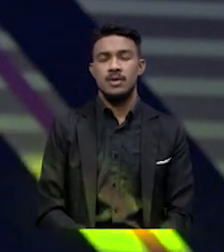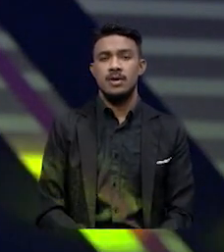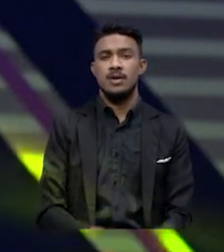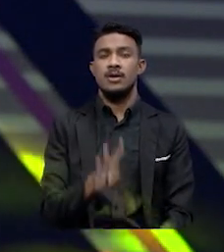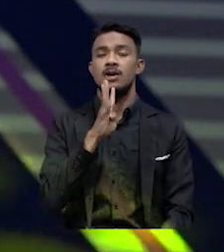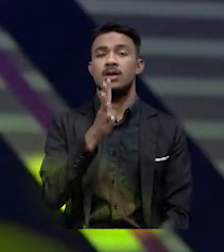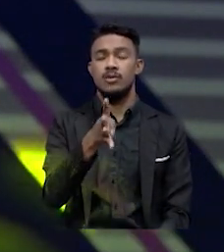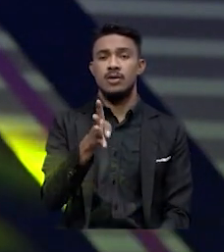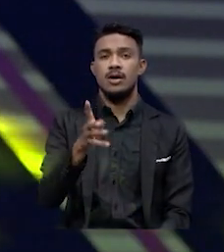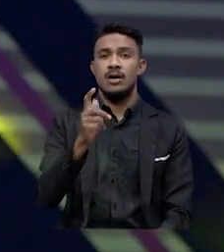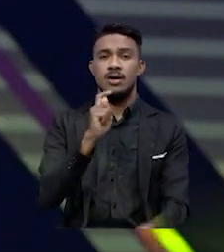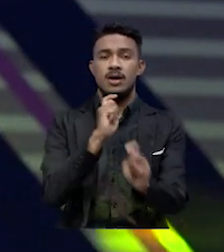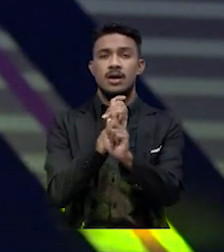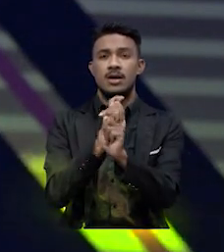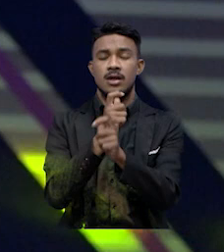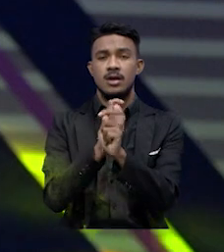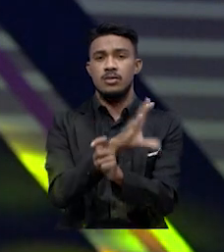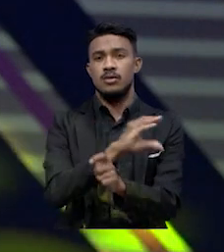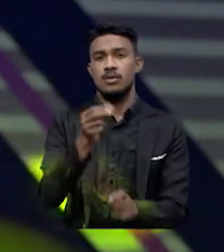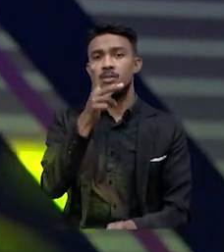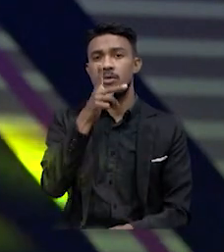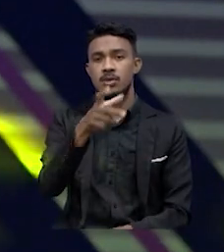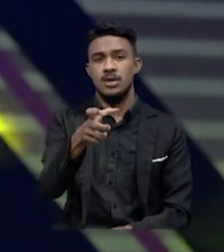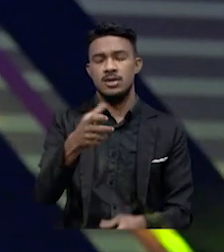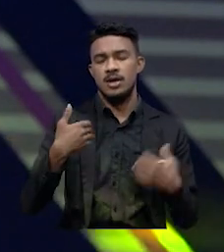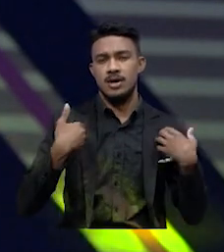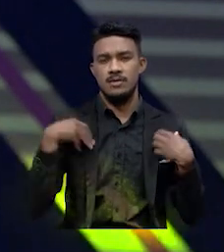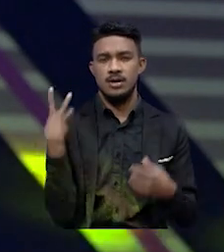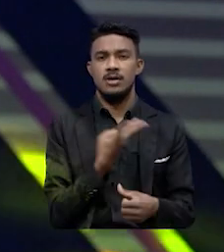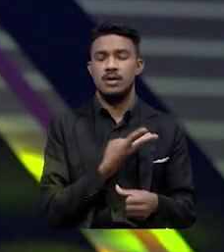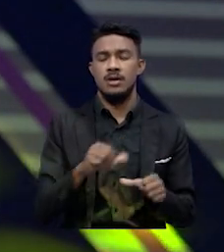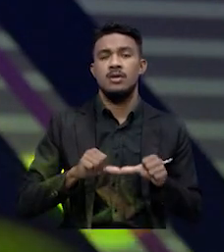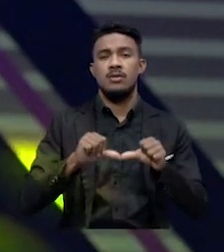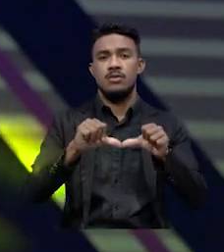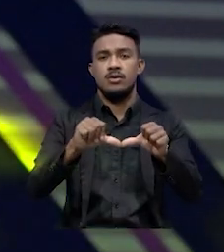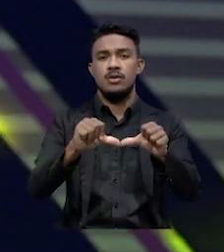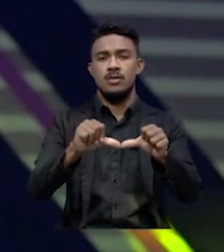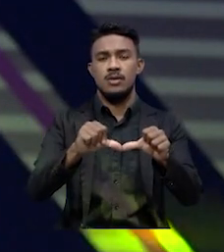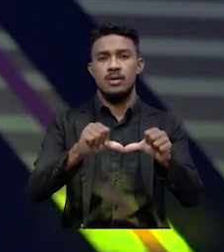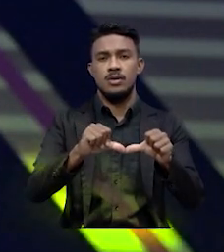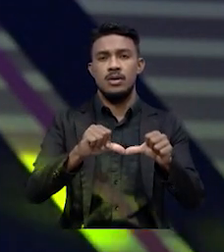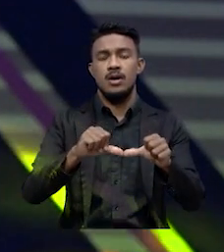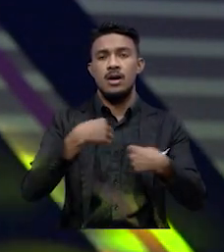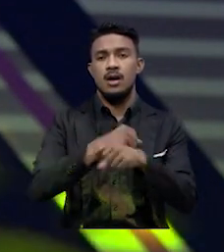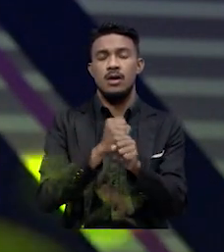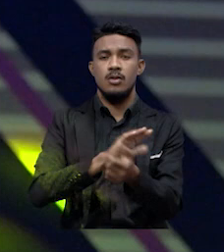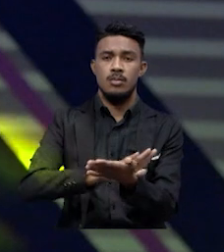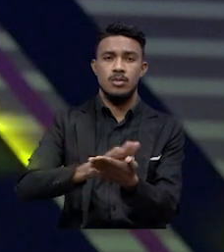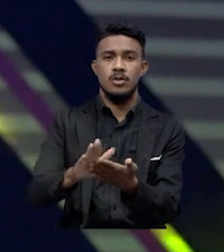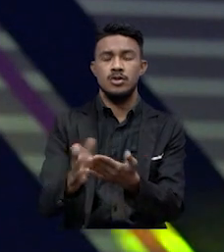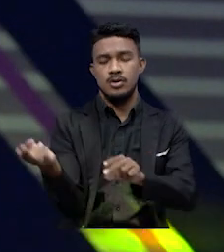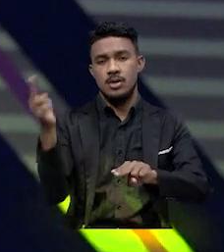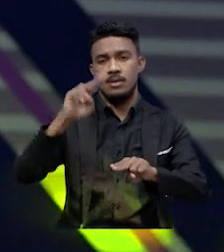e a língua português, tem que continuar a criar Liutan, aumenta Liutan.